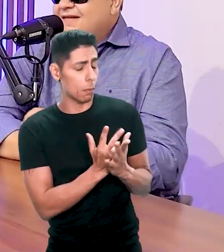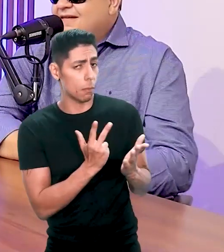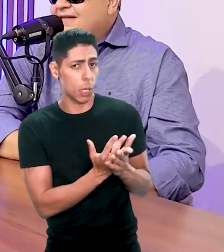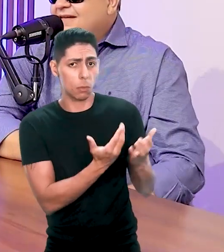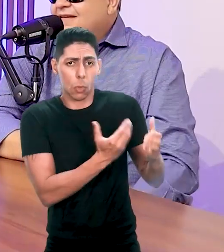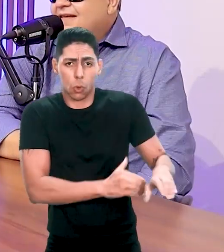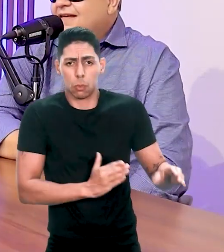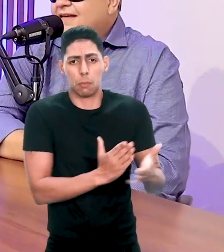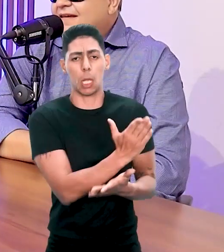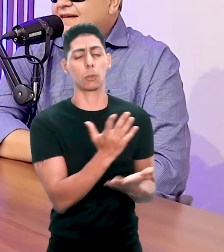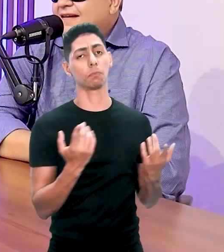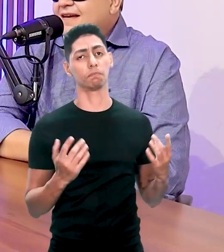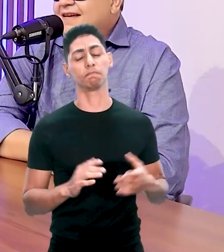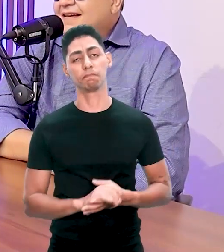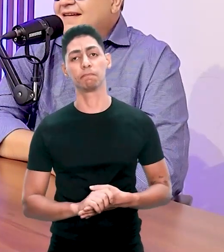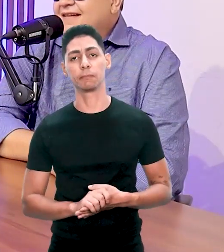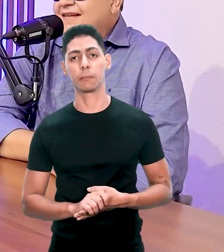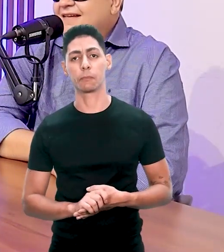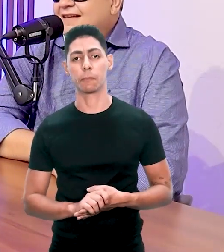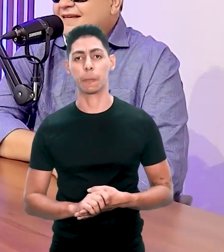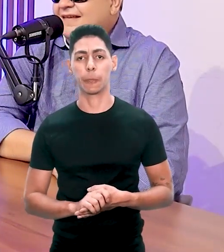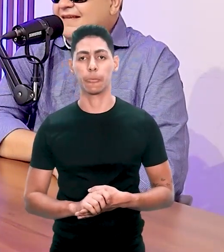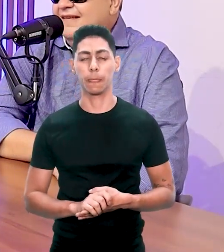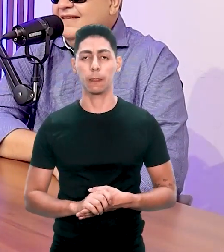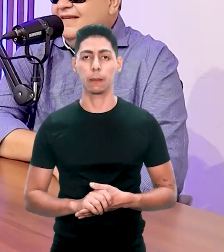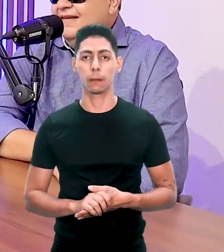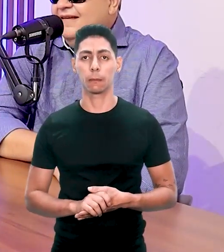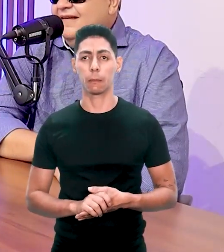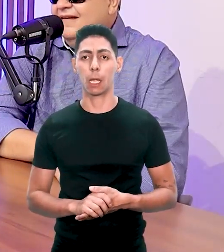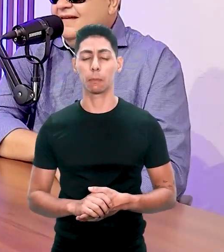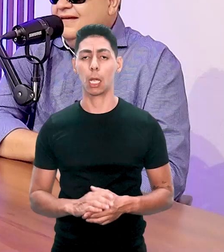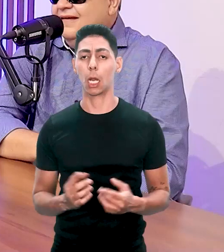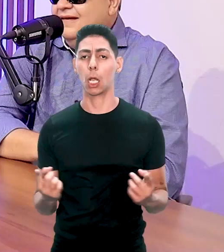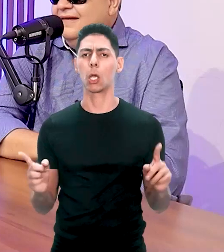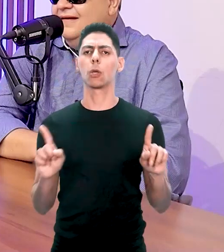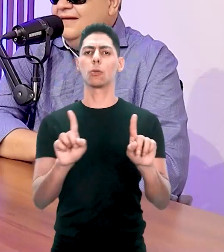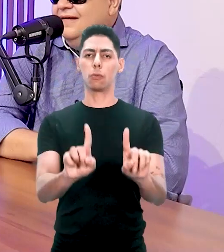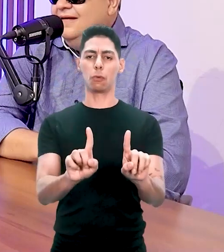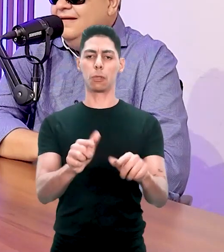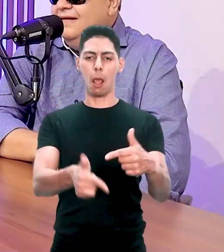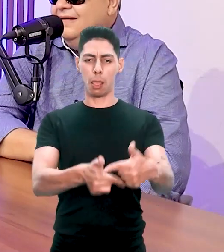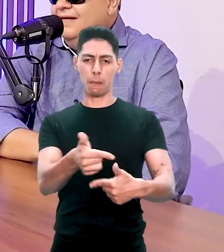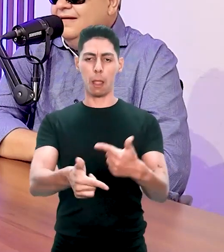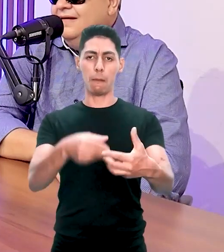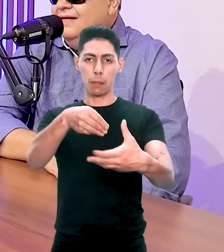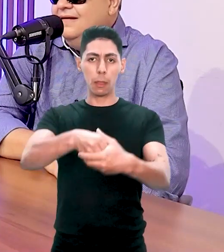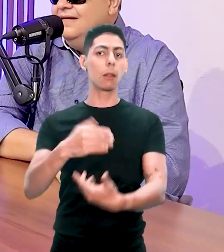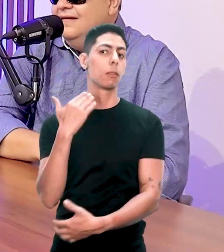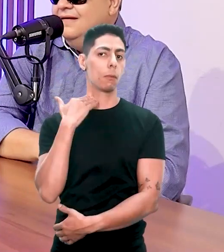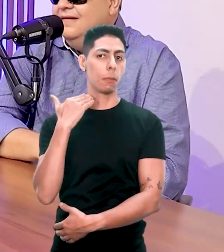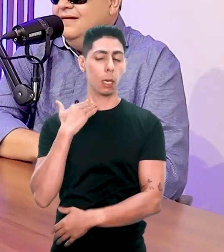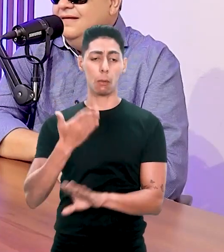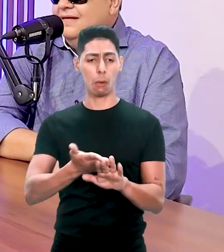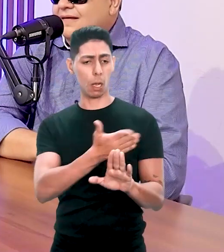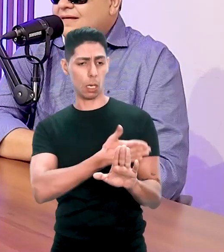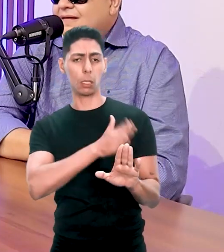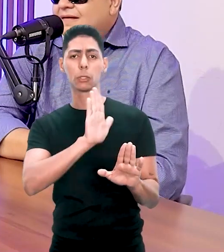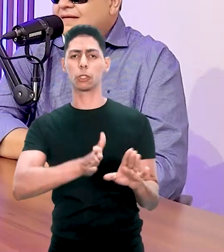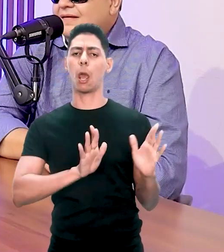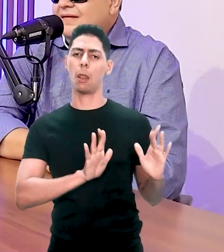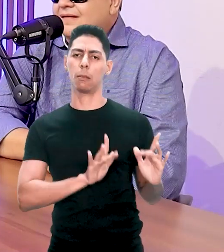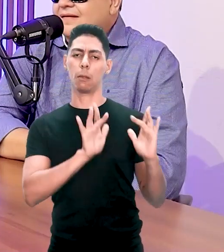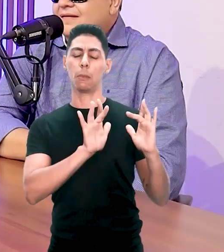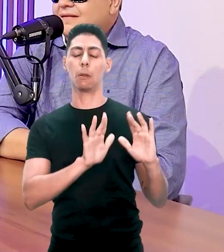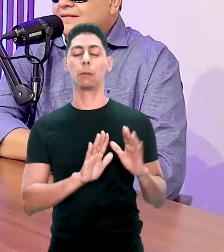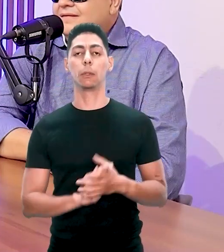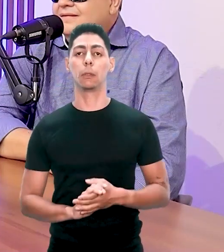Aí não teve outra, né, Antônio José? 2 funcionários do Banco do Brasil, que já eram namorados. Aí,